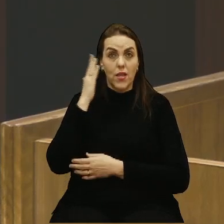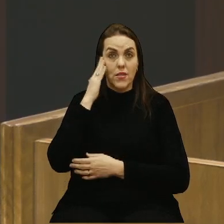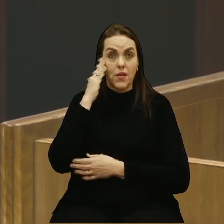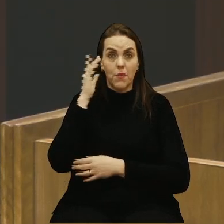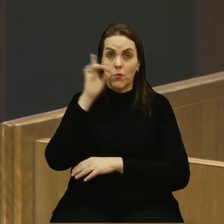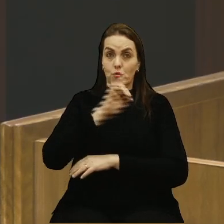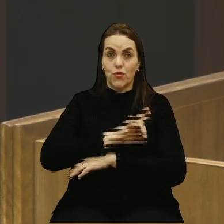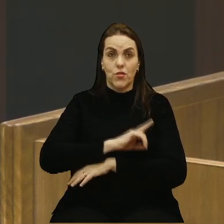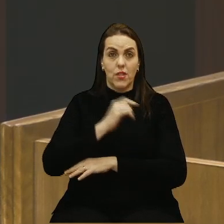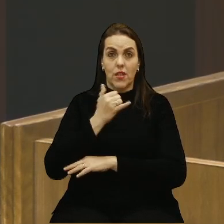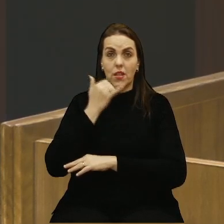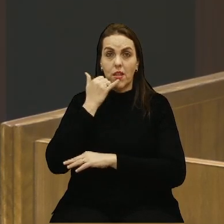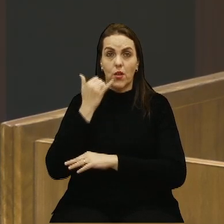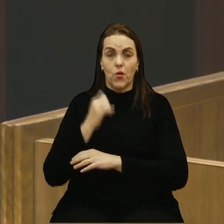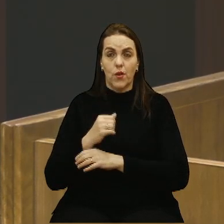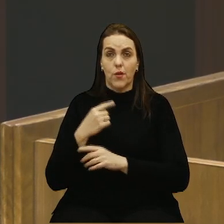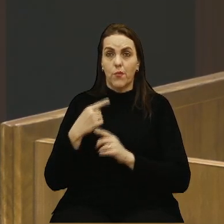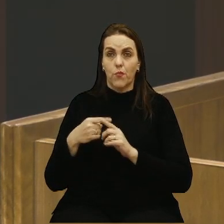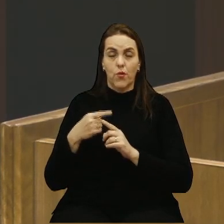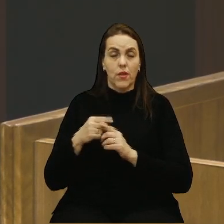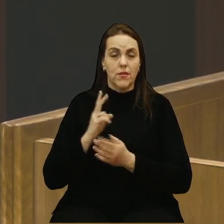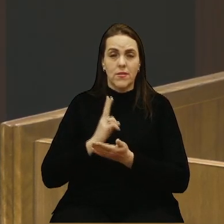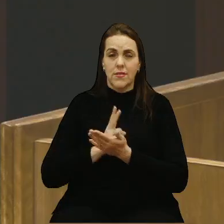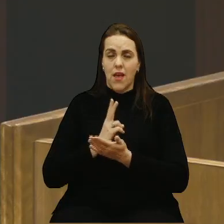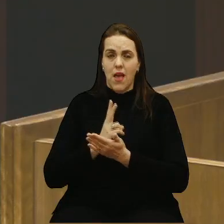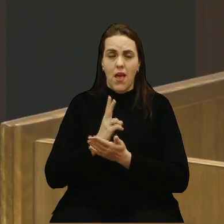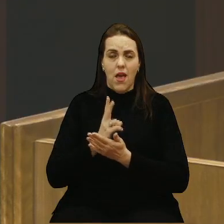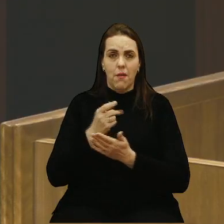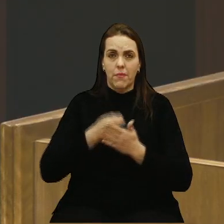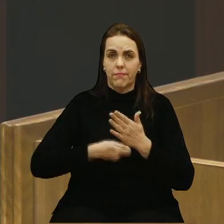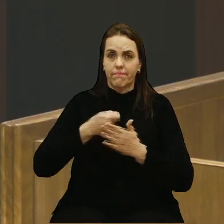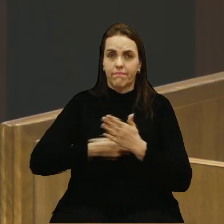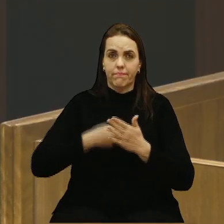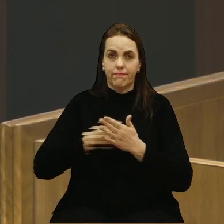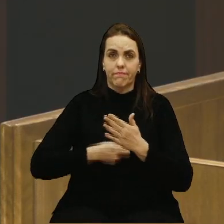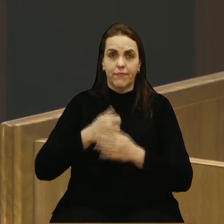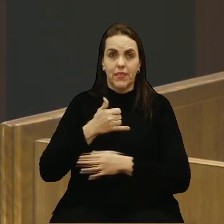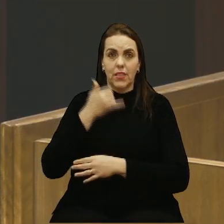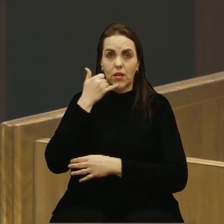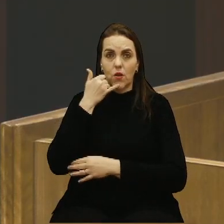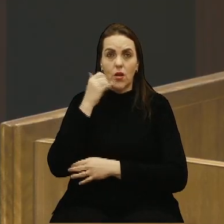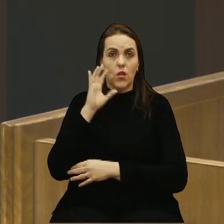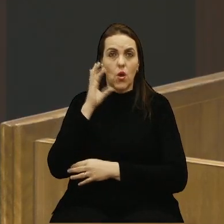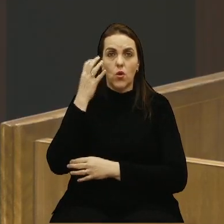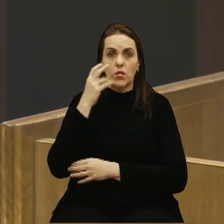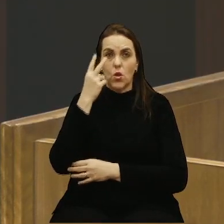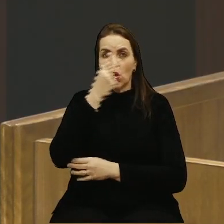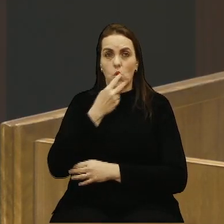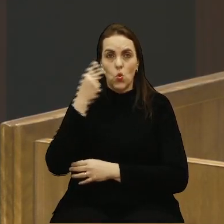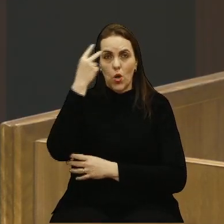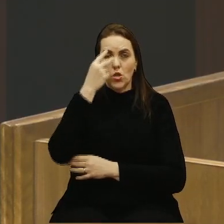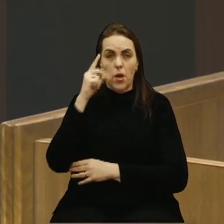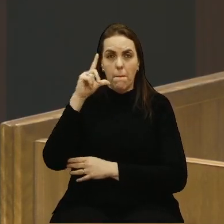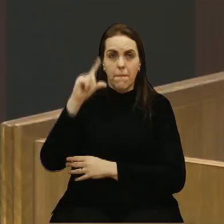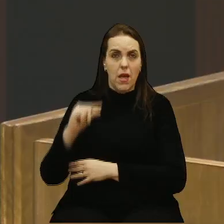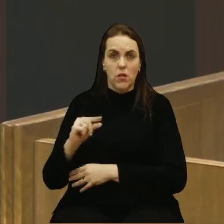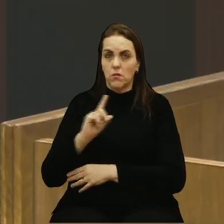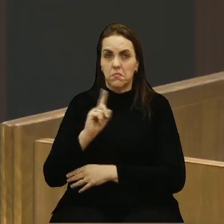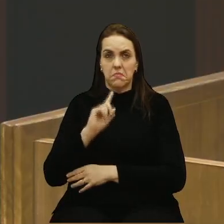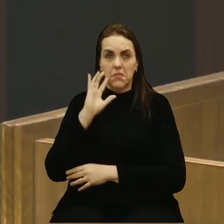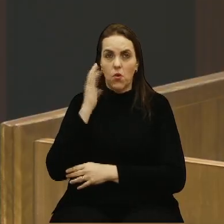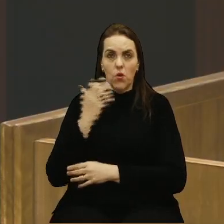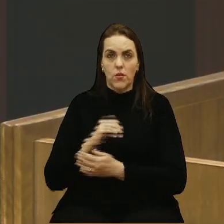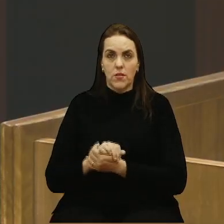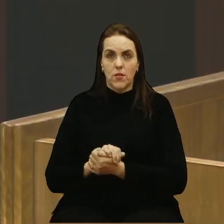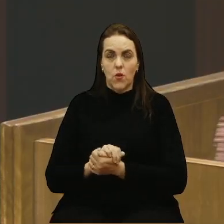ligou. Porque em todas as vezes que nós tentamos ligar, não aconteceu em menos de 2 horas. Hoje o município dispõe